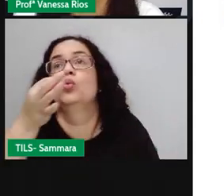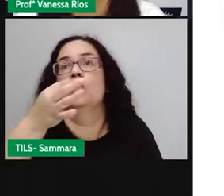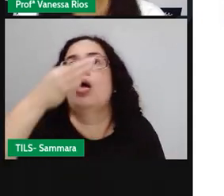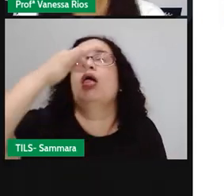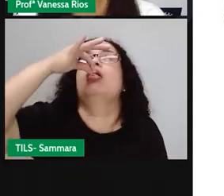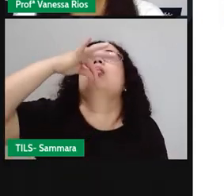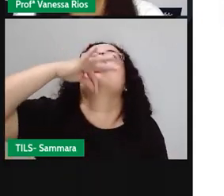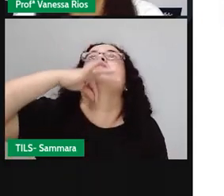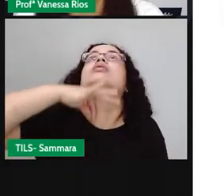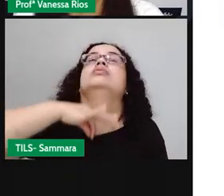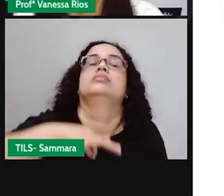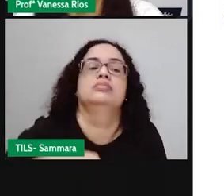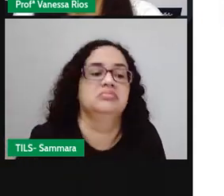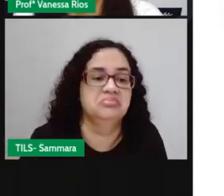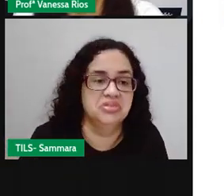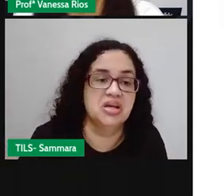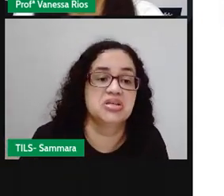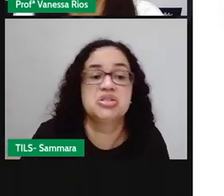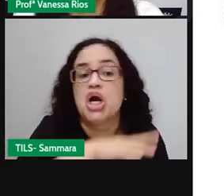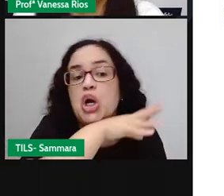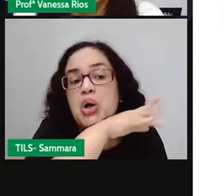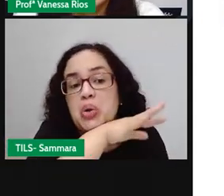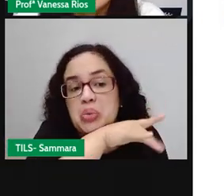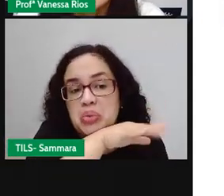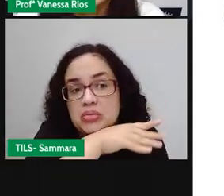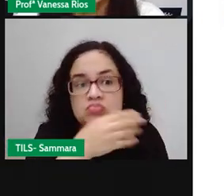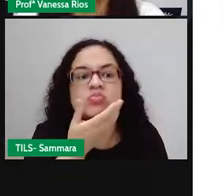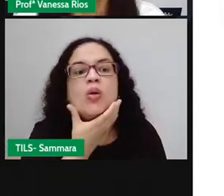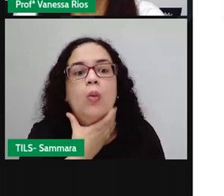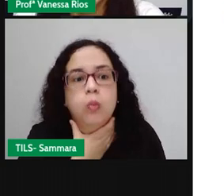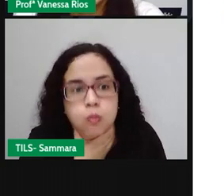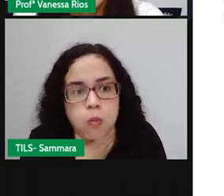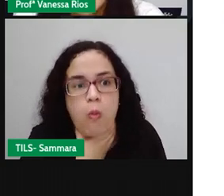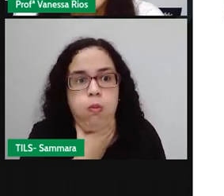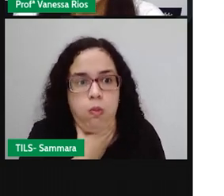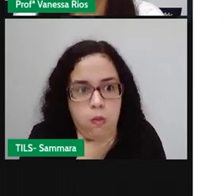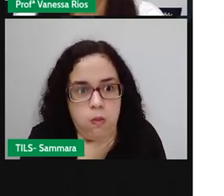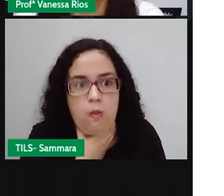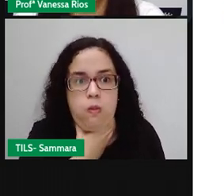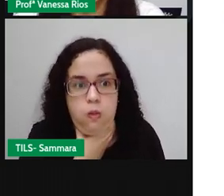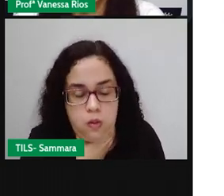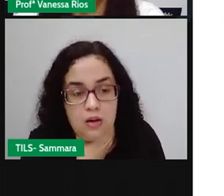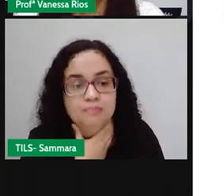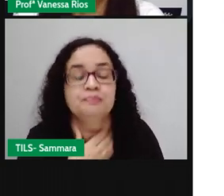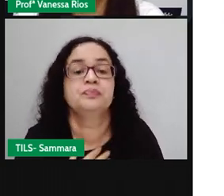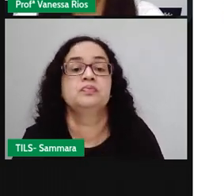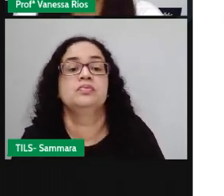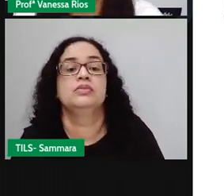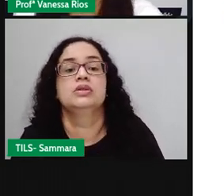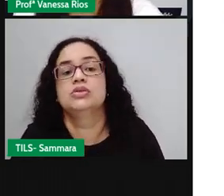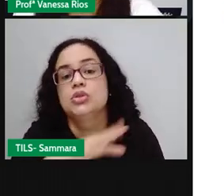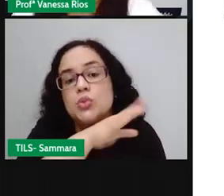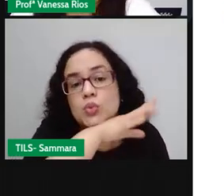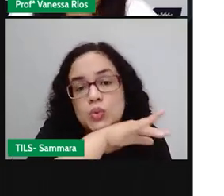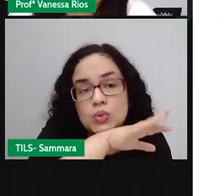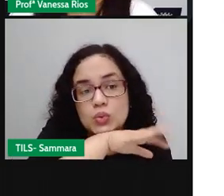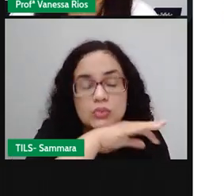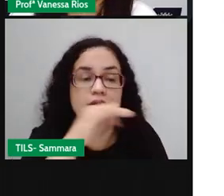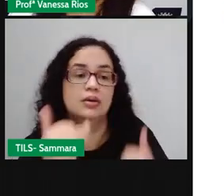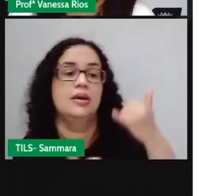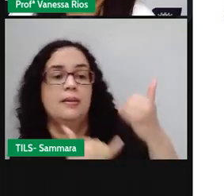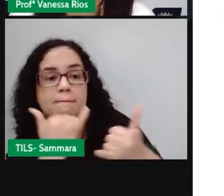engolir, e aí vai ter os riscos de asfixia, né? De engasgar. Então, podem se tornar o brinquedo, que é algo